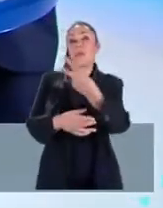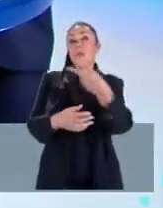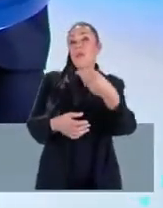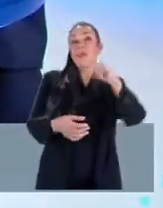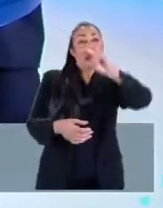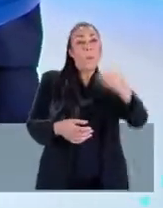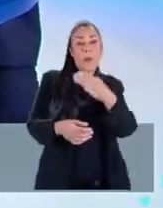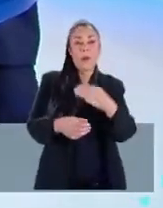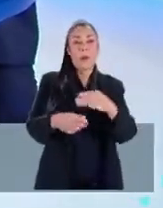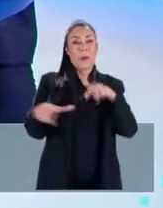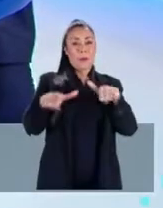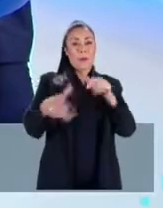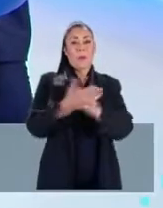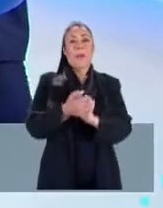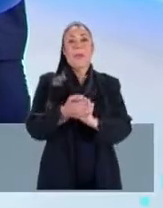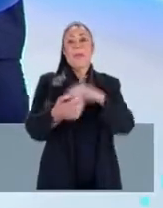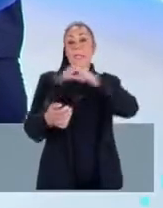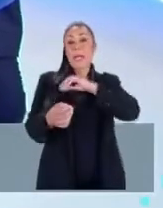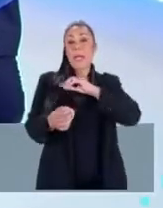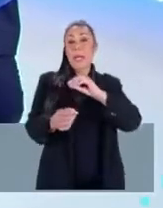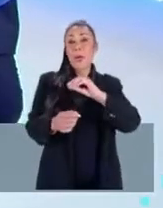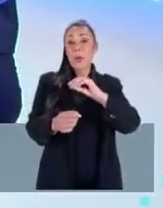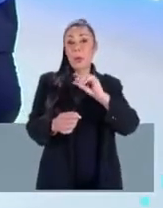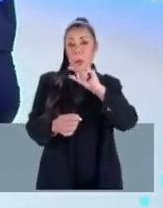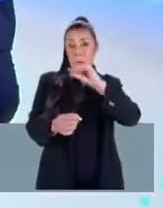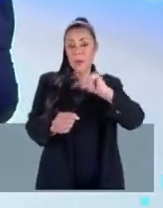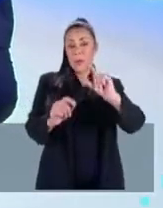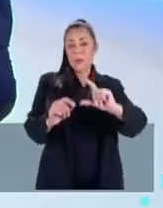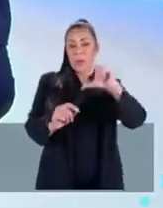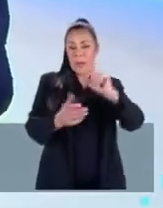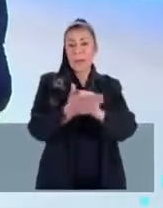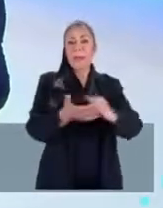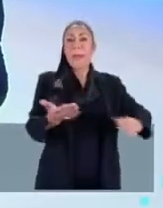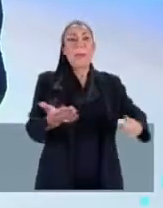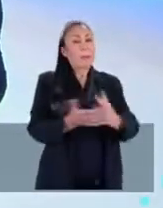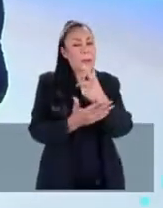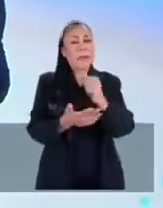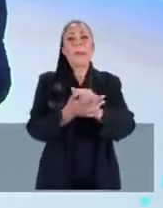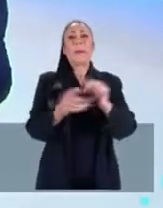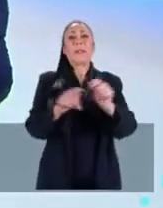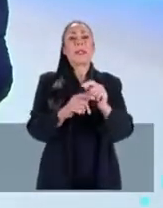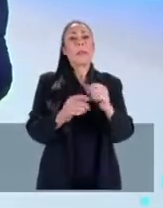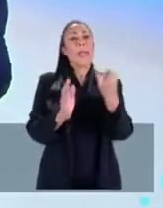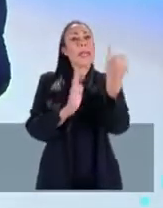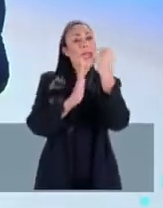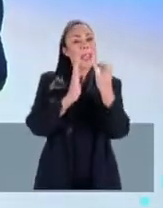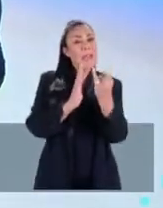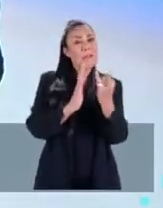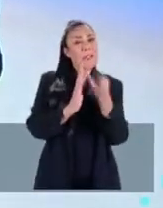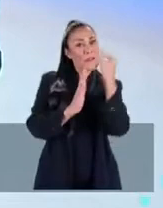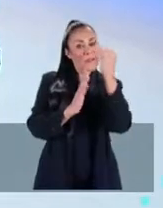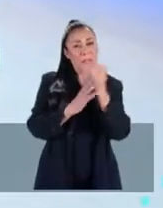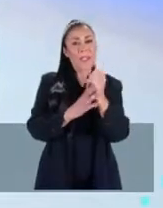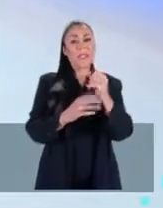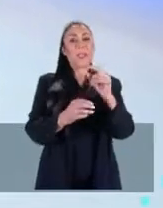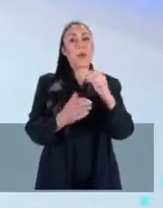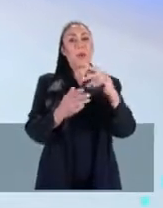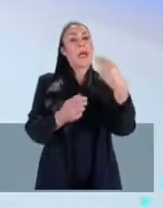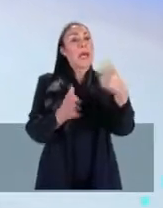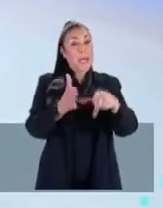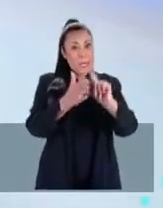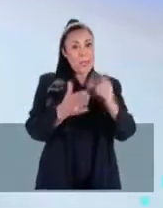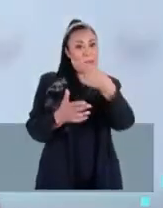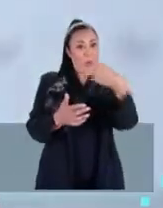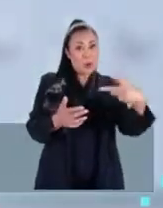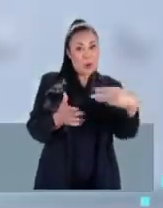empregos. Nós aumentamos o salário mínimo, nós pagamos a dívida interna, nós reduzimos a inflação de 12,5% para 4,5%, que era o